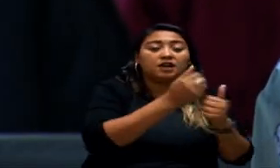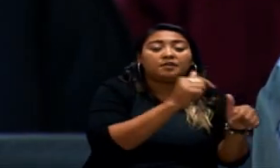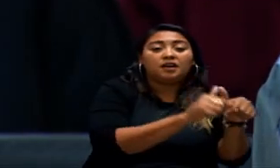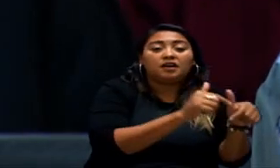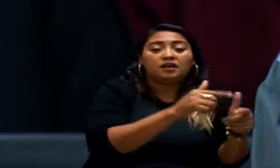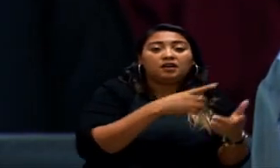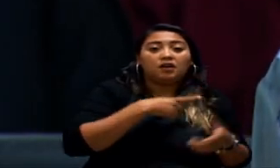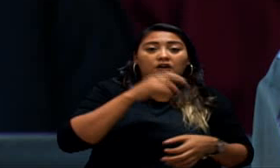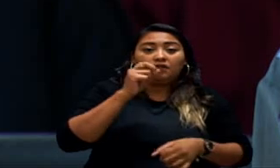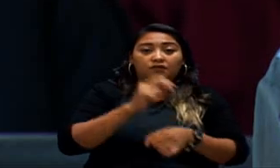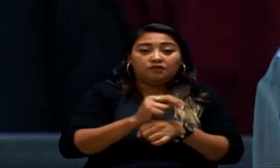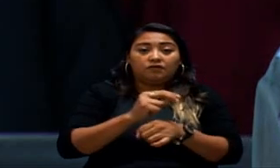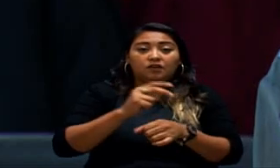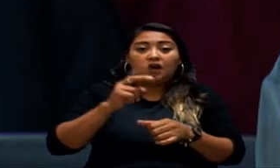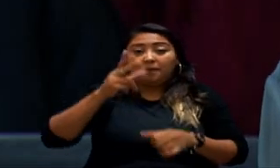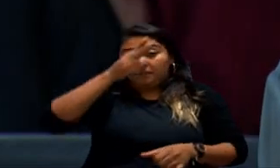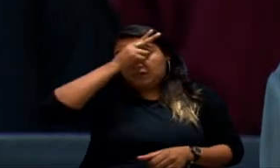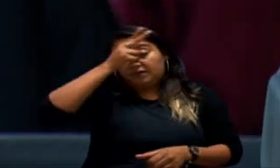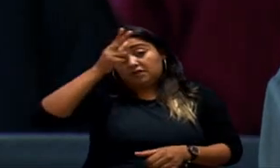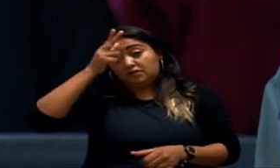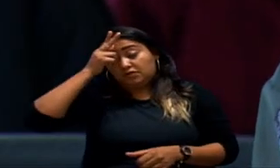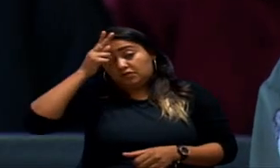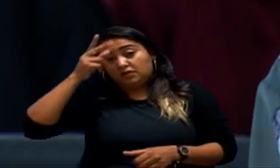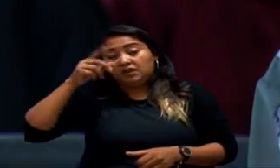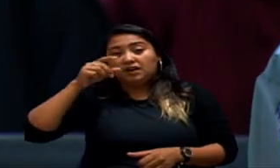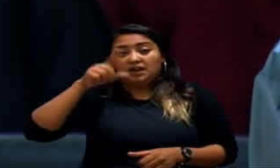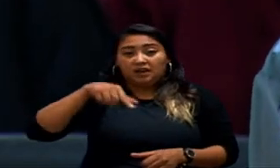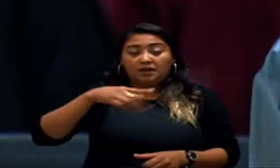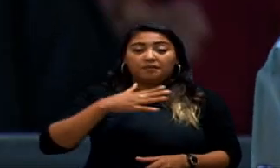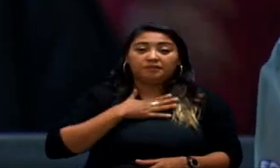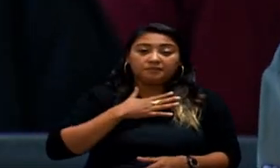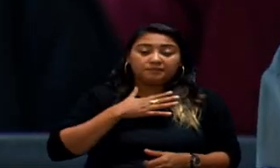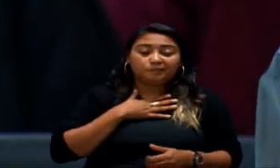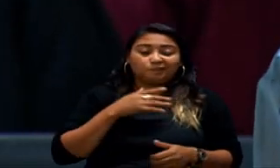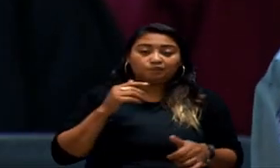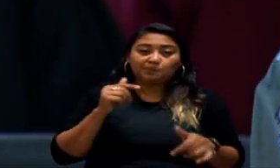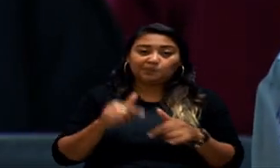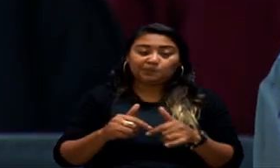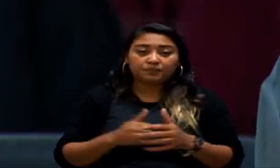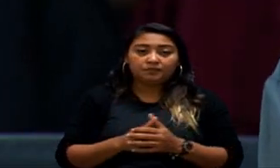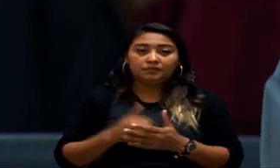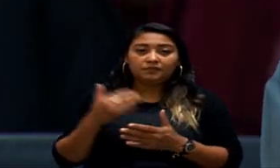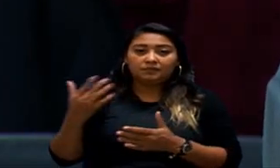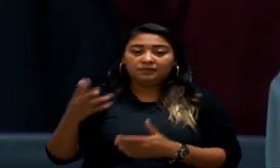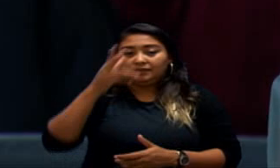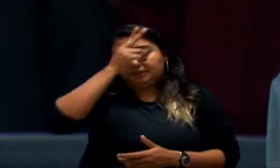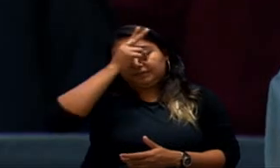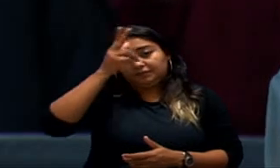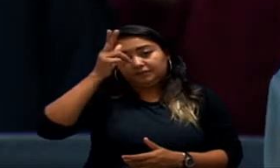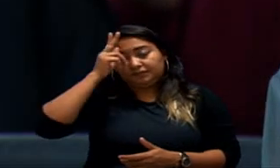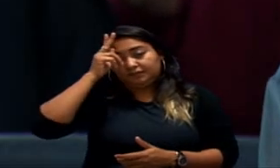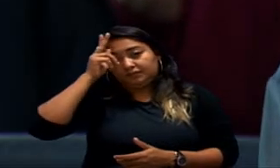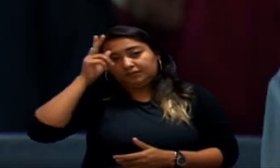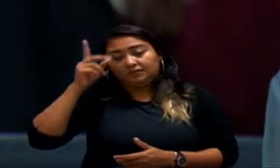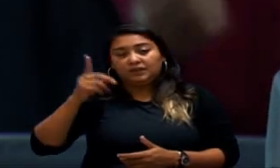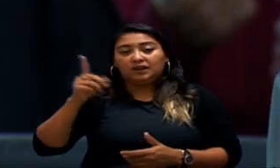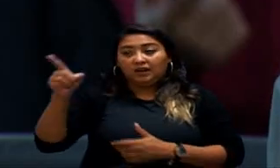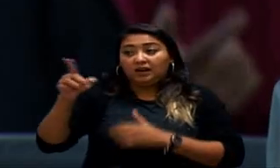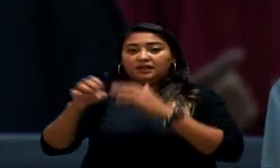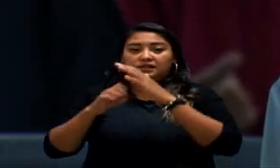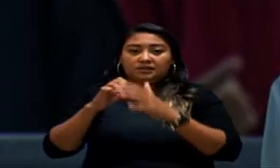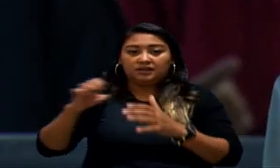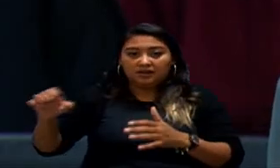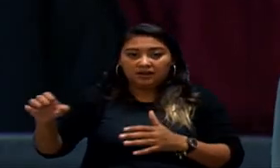estão vagos hoje na prefeitura. Se é do meu tempo, tanto na prefeitura quanto no SAI,